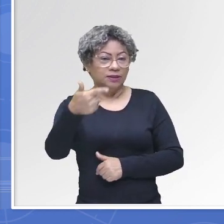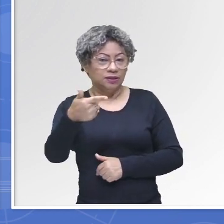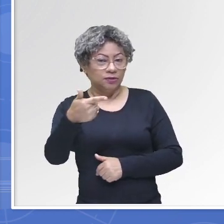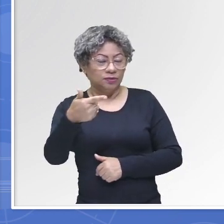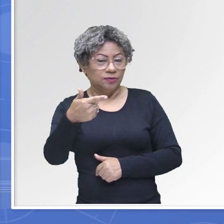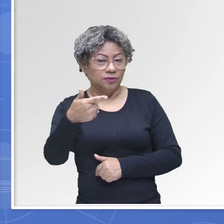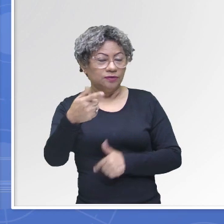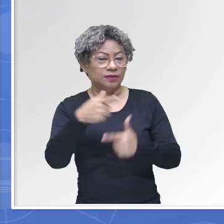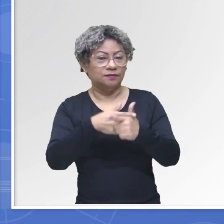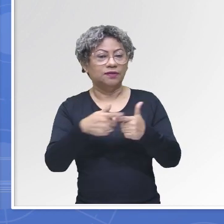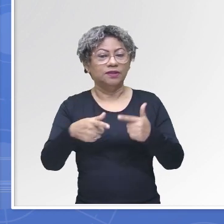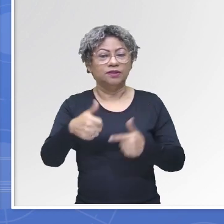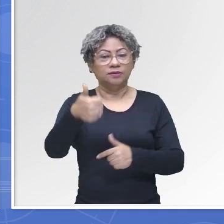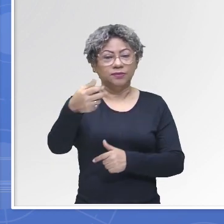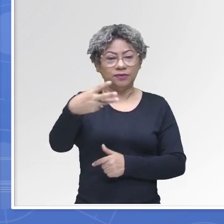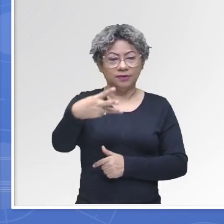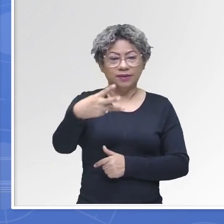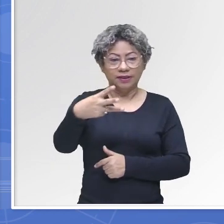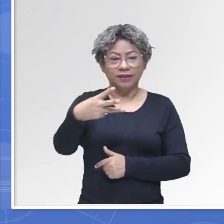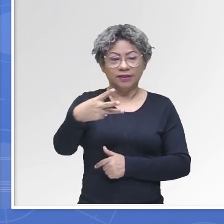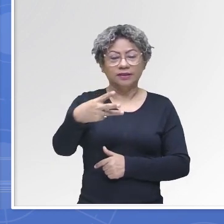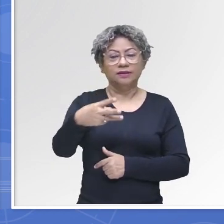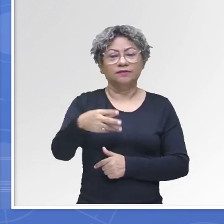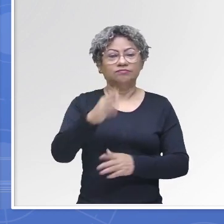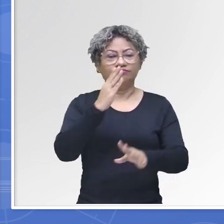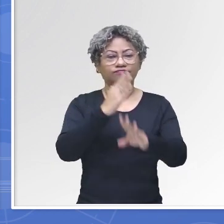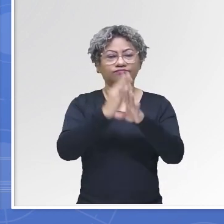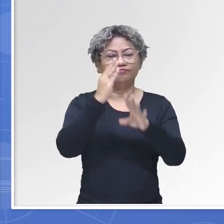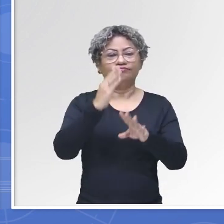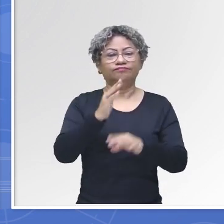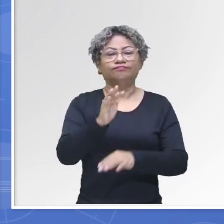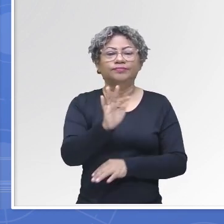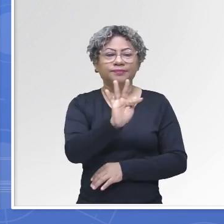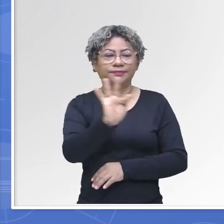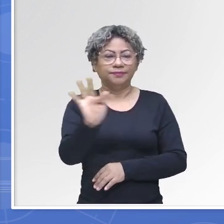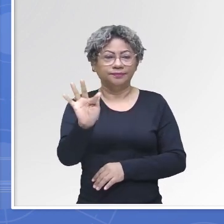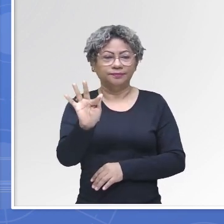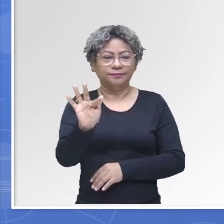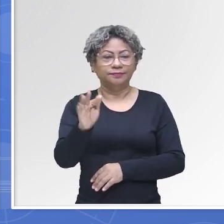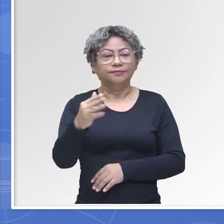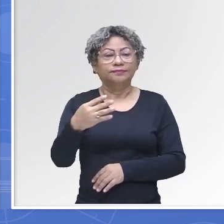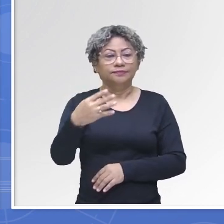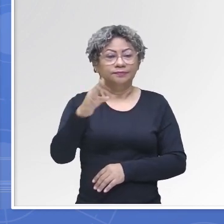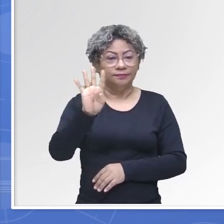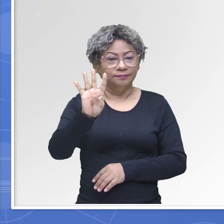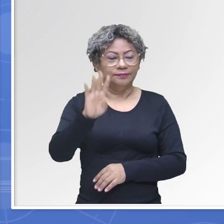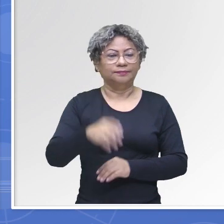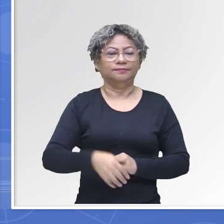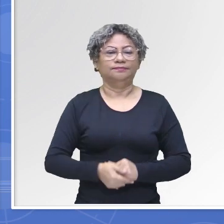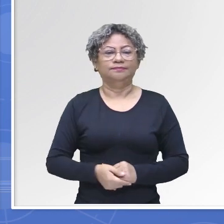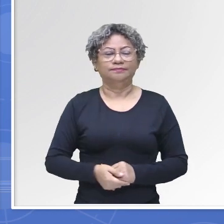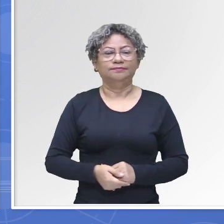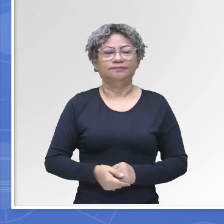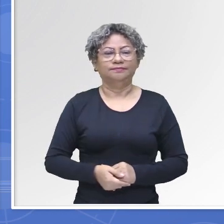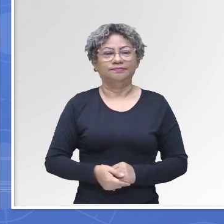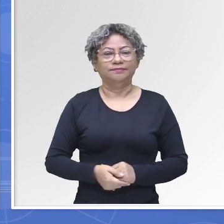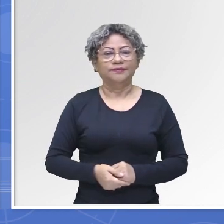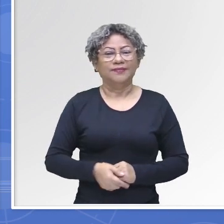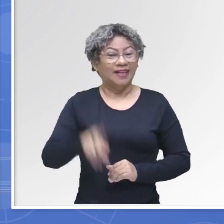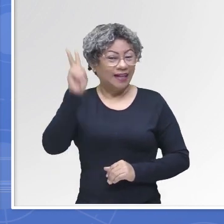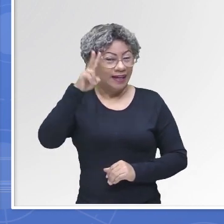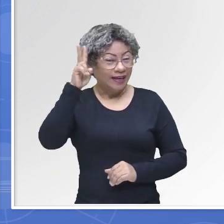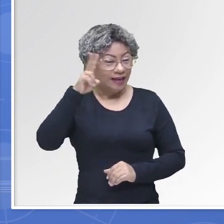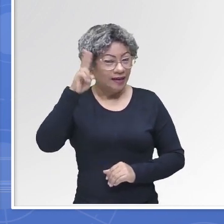12, ó. O pai tem 12 vezes a idade do filho, vai dar 48. E aí você não pode esquecer que pediu a